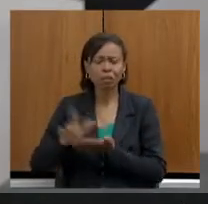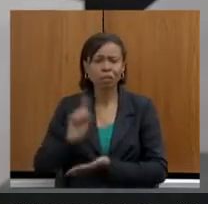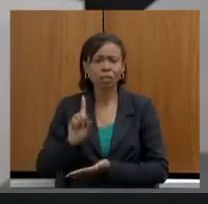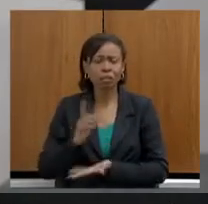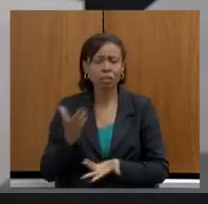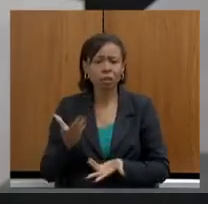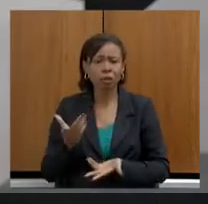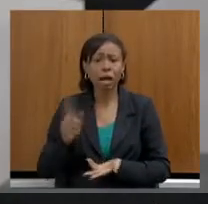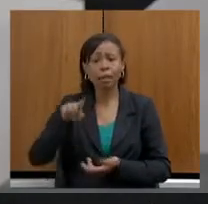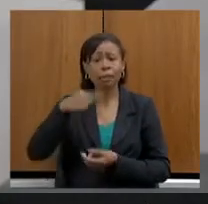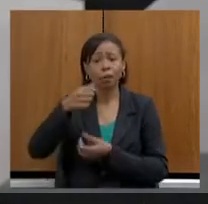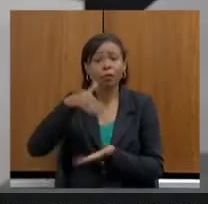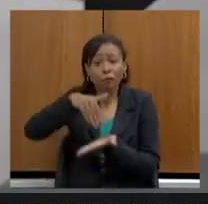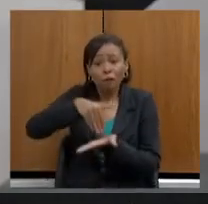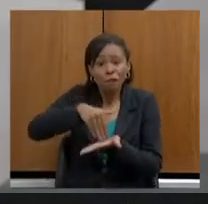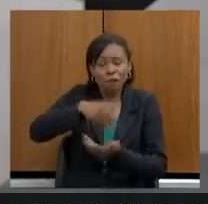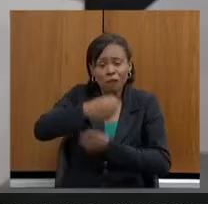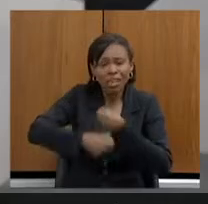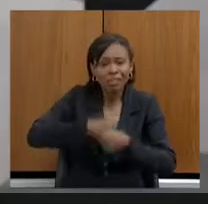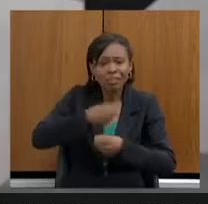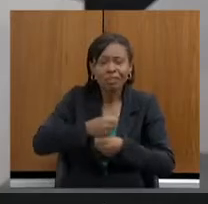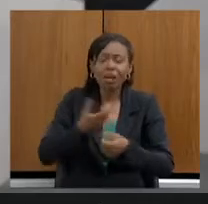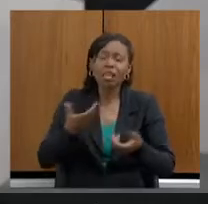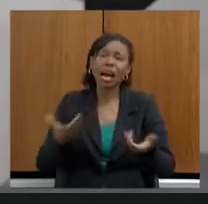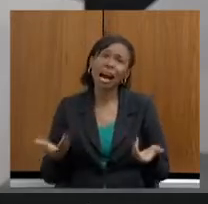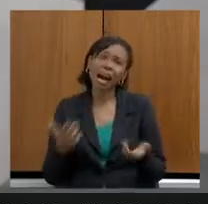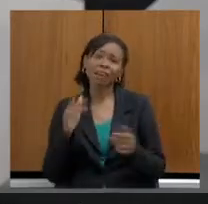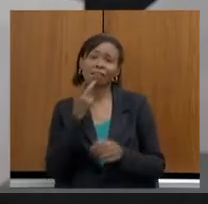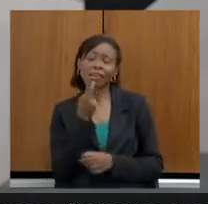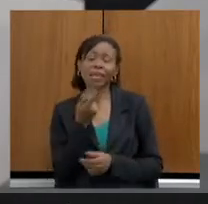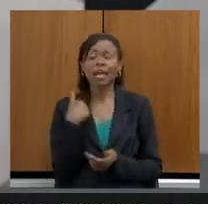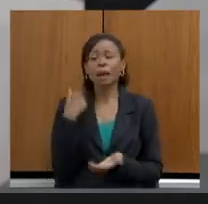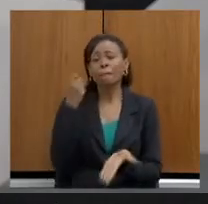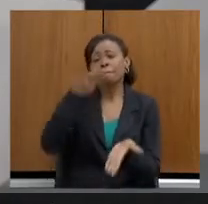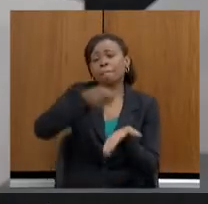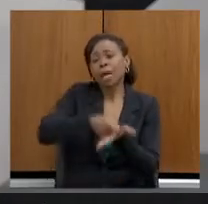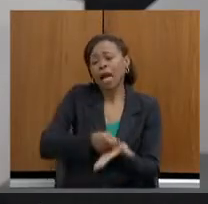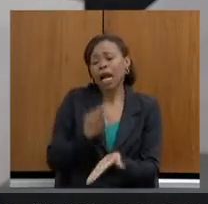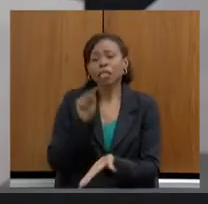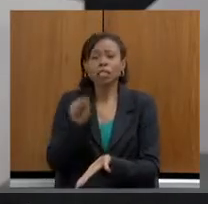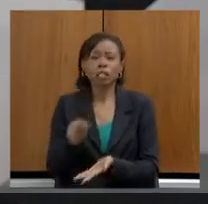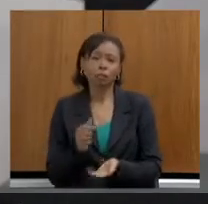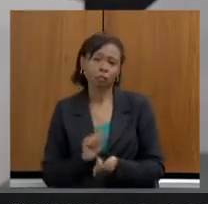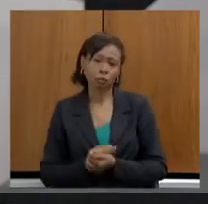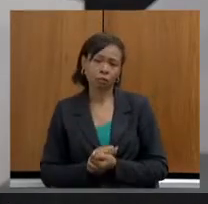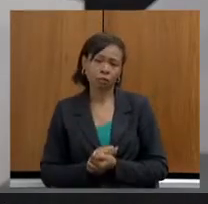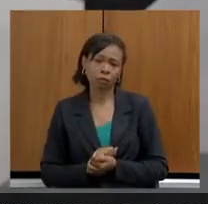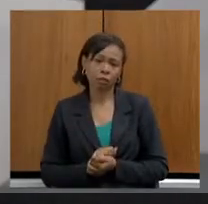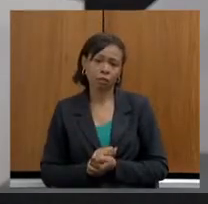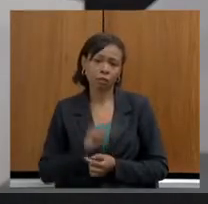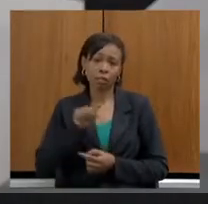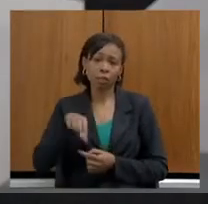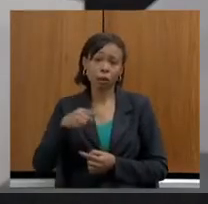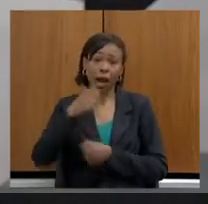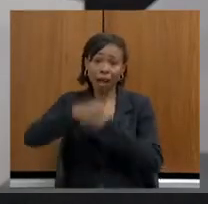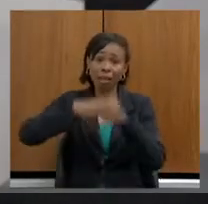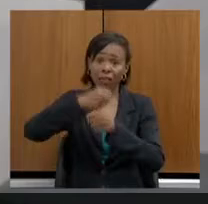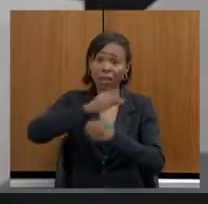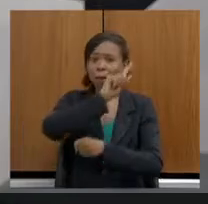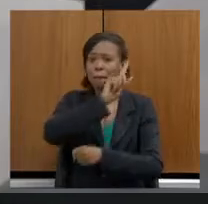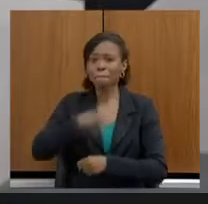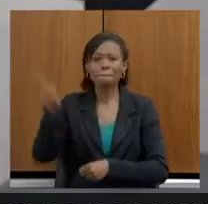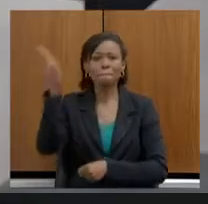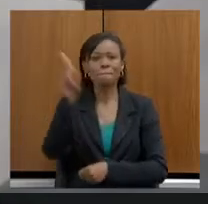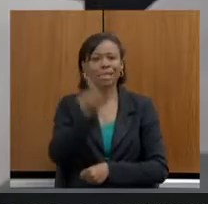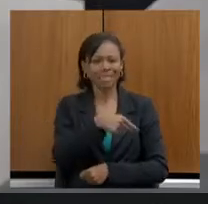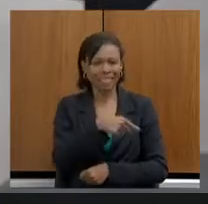vai empenhar o dinheiro quer dizer dizer olha eu vou pagar isso quando chega no ano que vem ele cancela o empenho mas ele vai fazer o